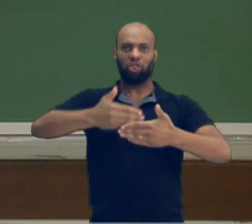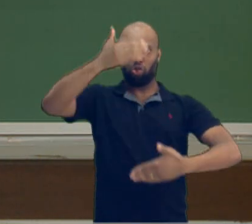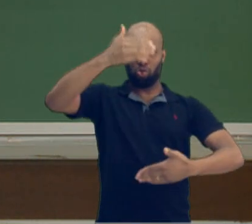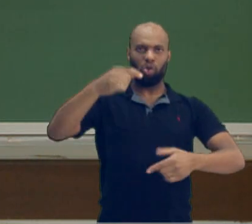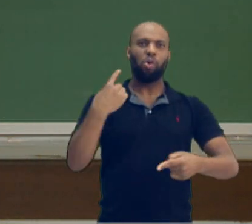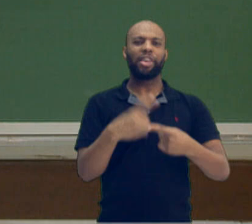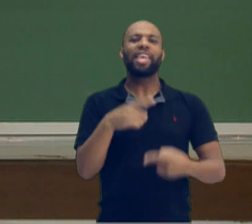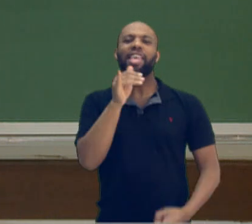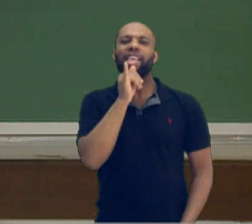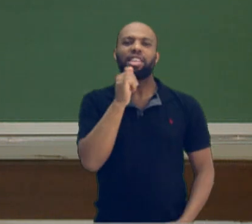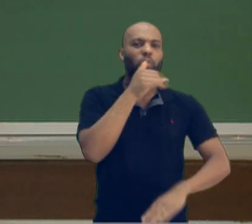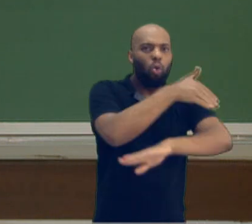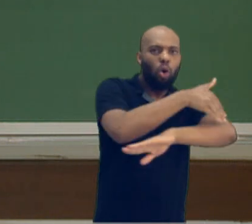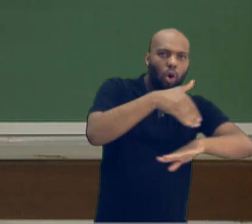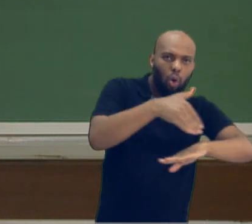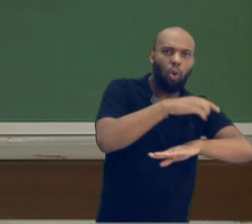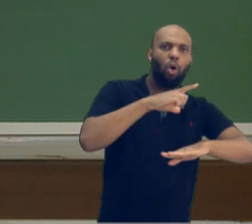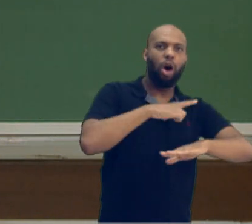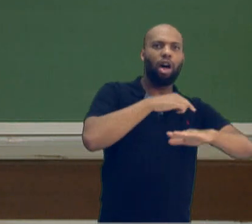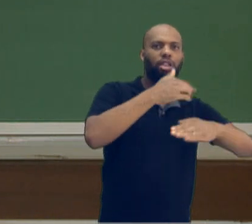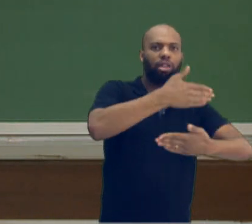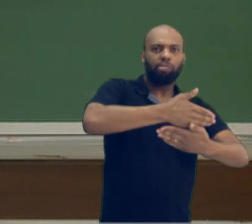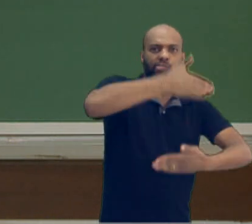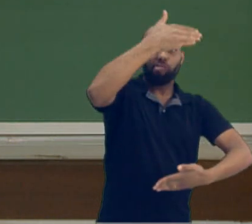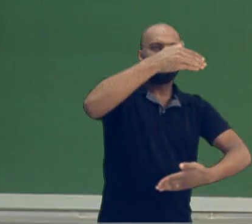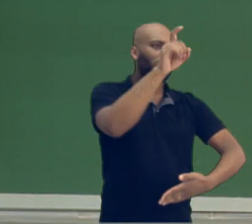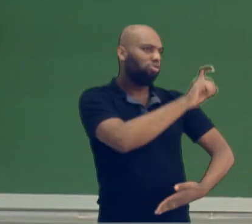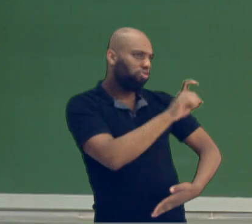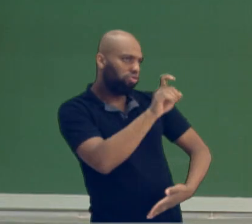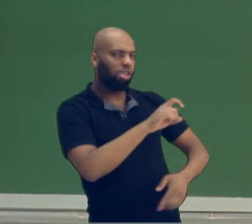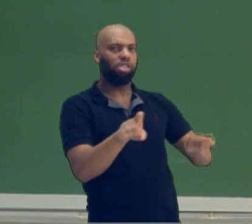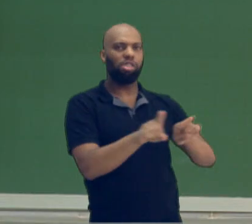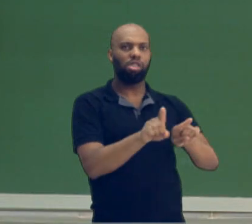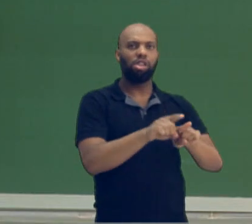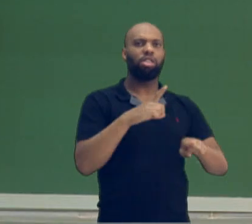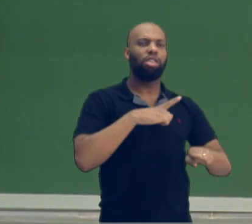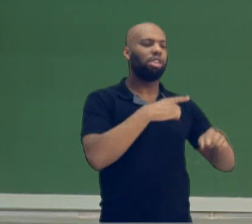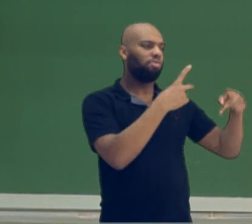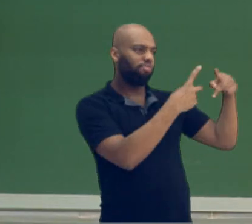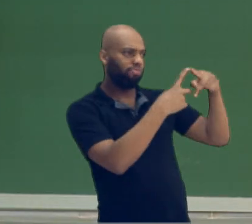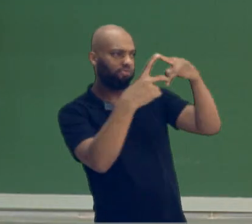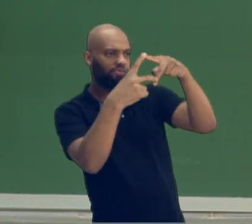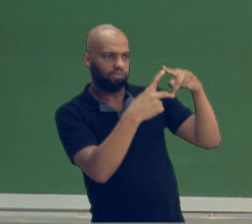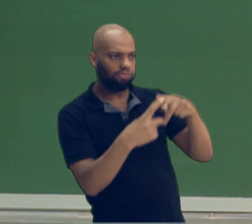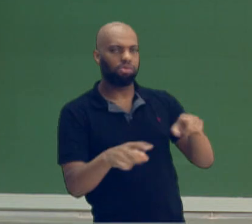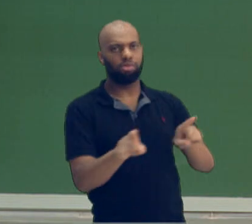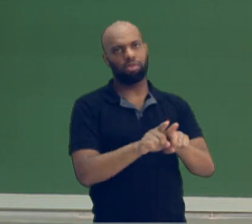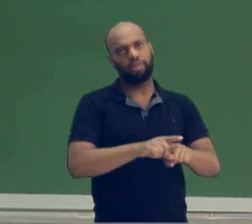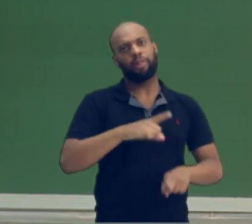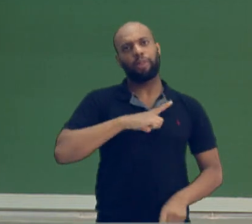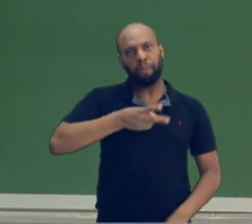tem grafite, mosaicos, enfim, tem vários tipos de obras expostas nas paredes, né?